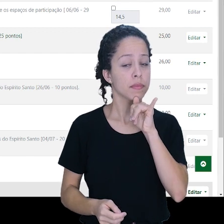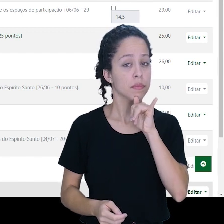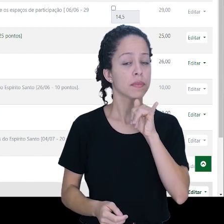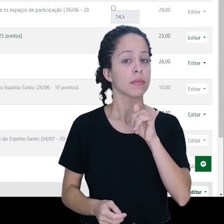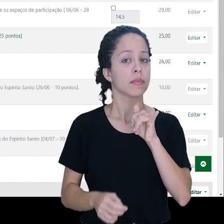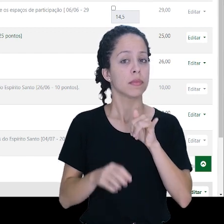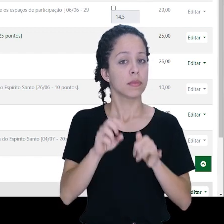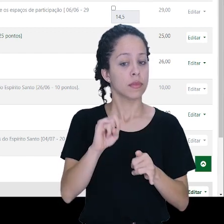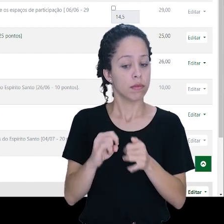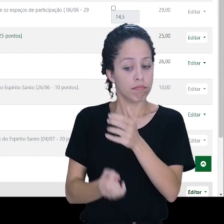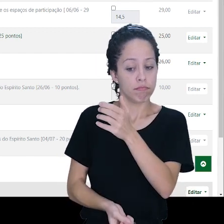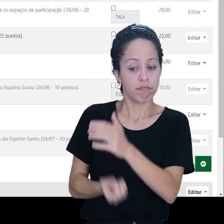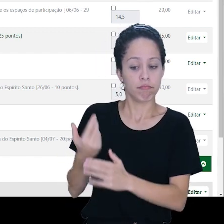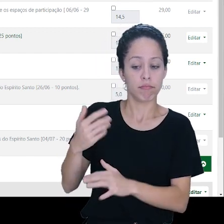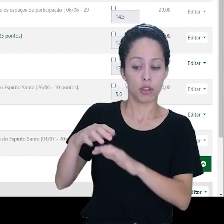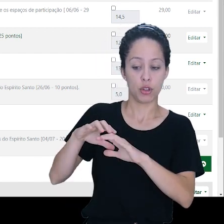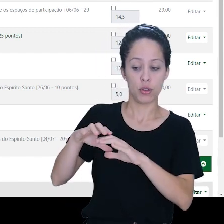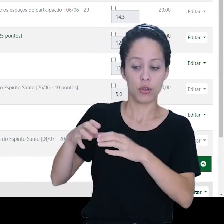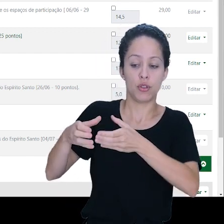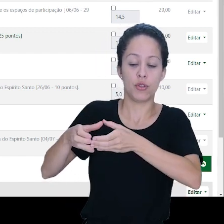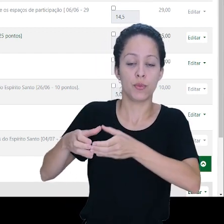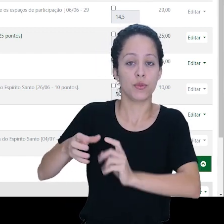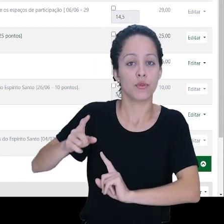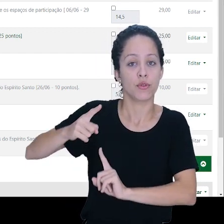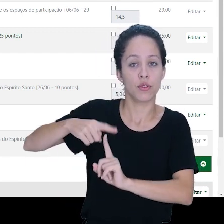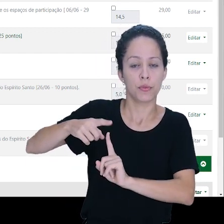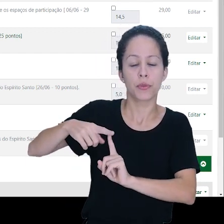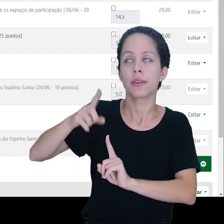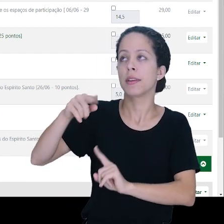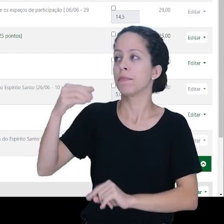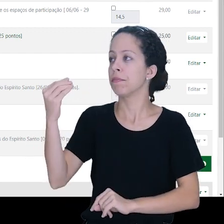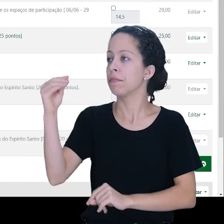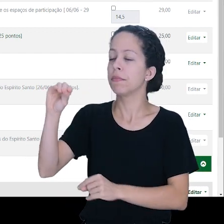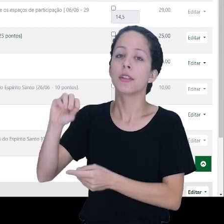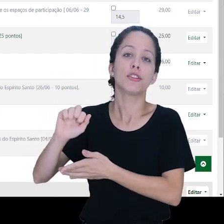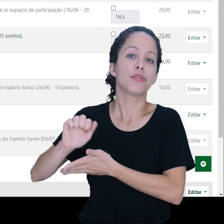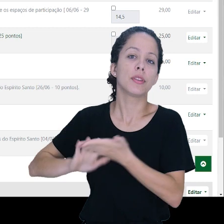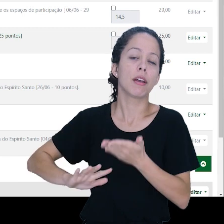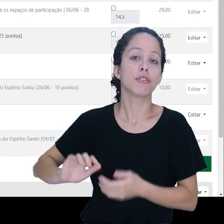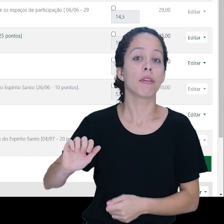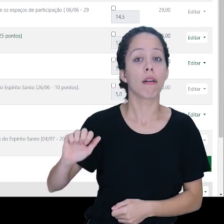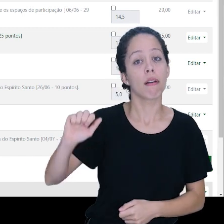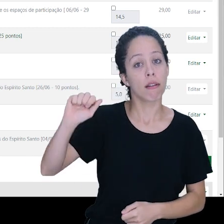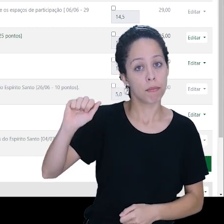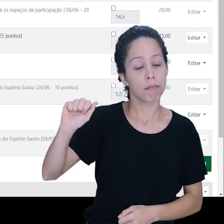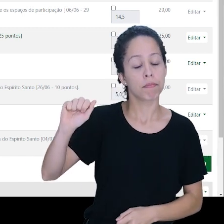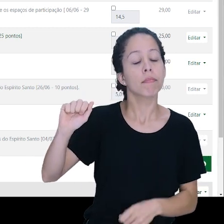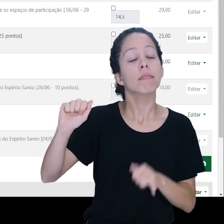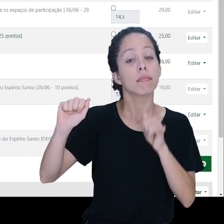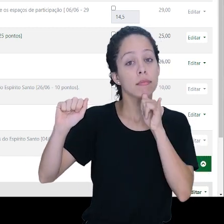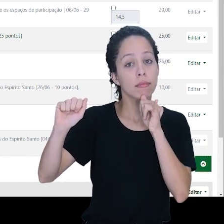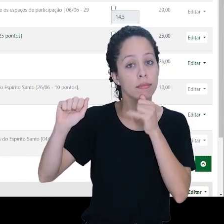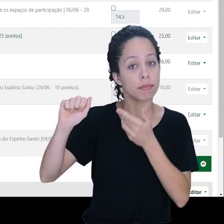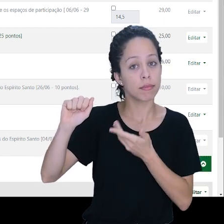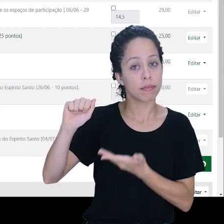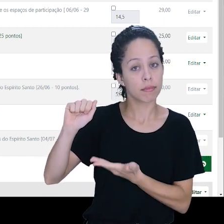aqui a gente possa criar uma categoria atividades a